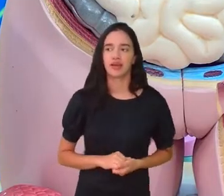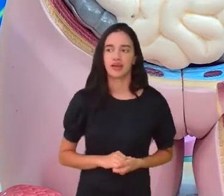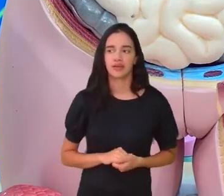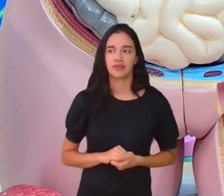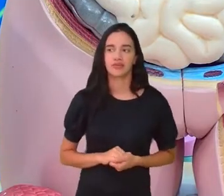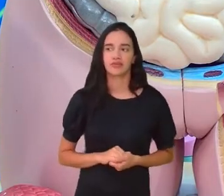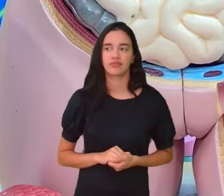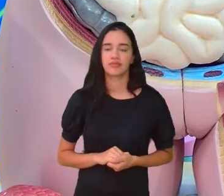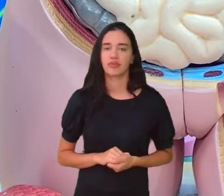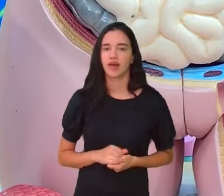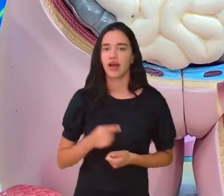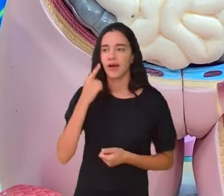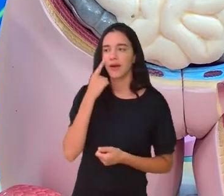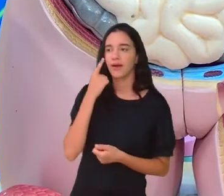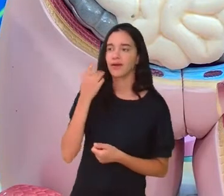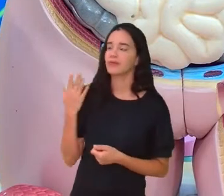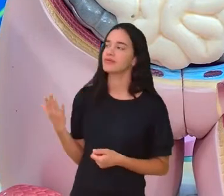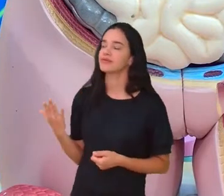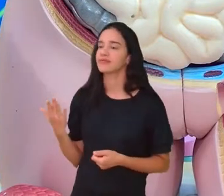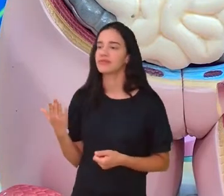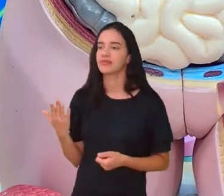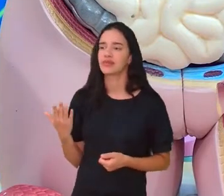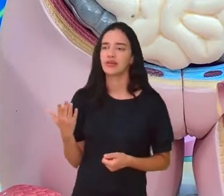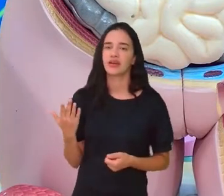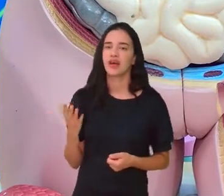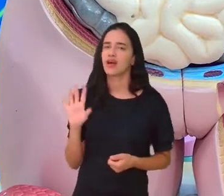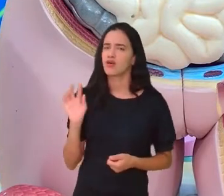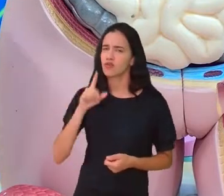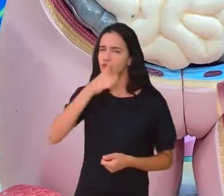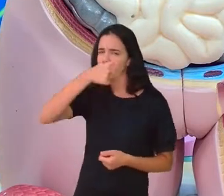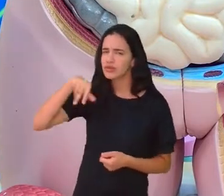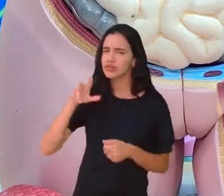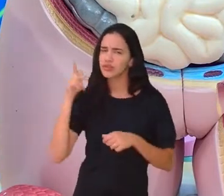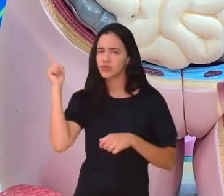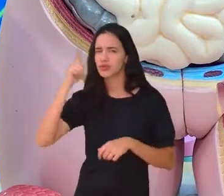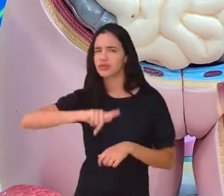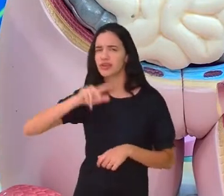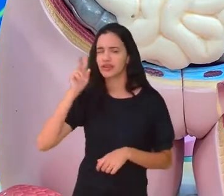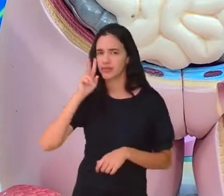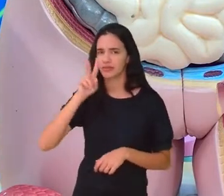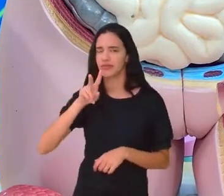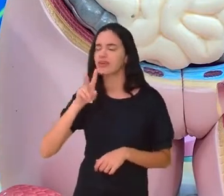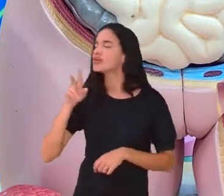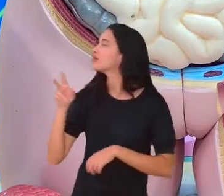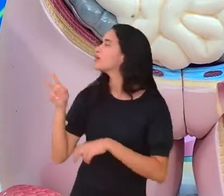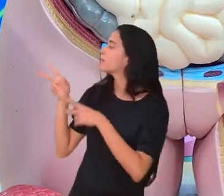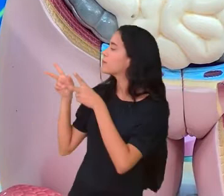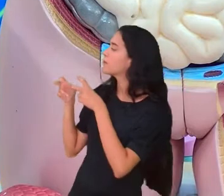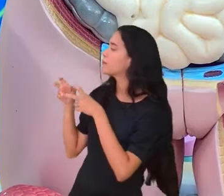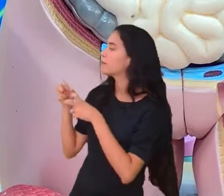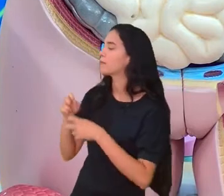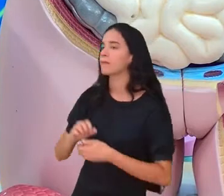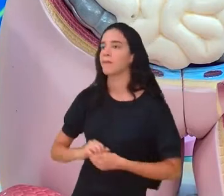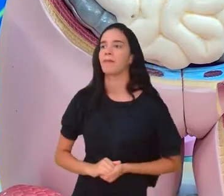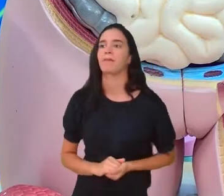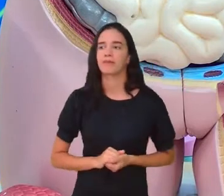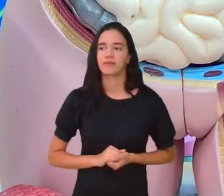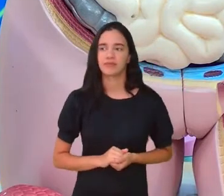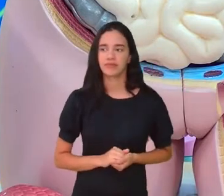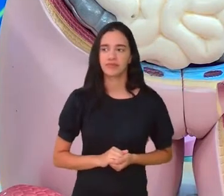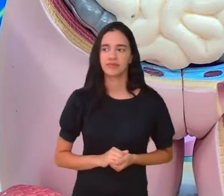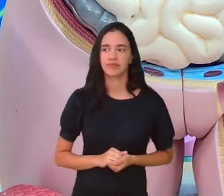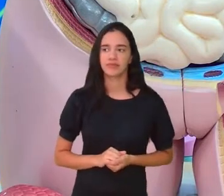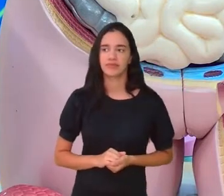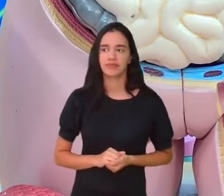vai abrir, ó. Será que está dando para ver? Ó, deixa eu ver outro ângulo. Olha aí o